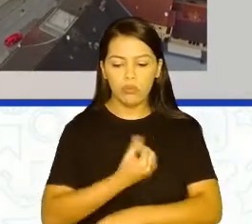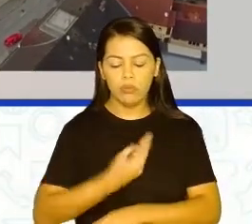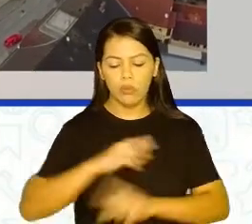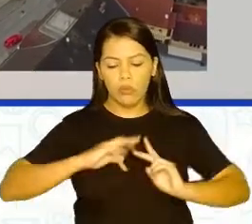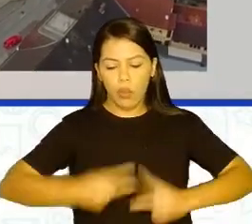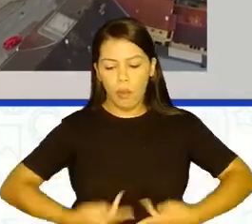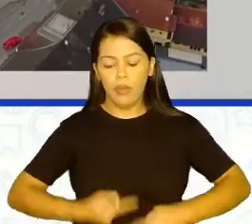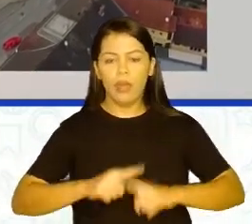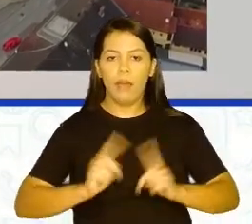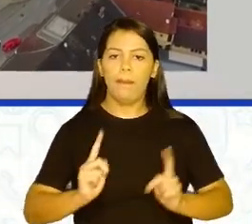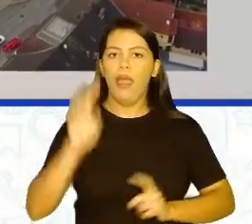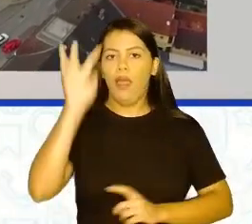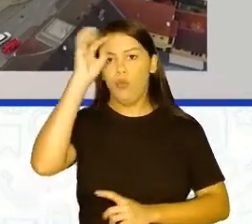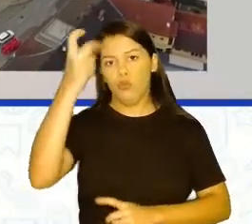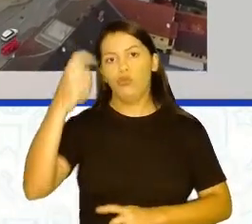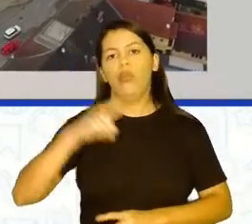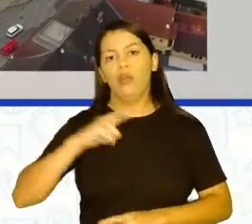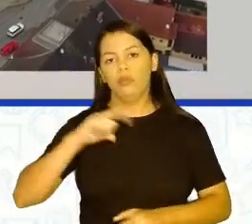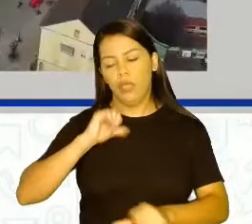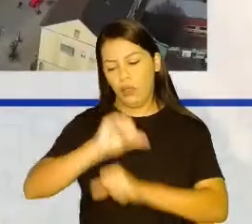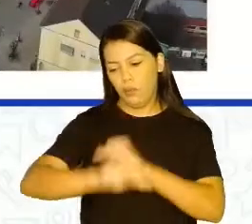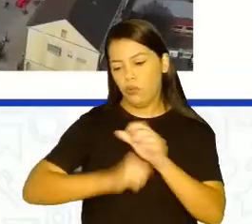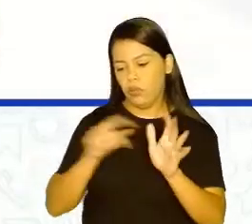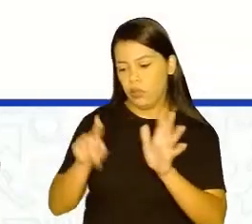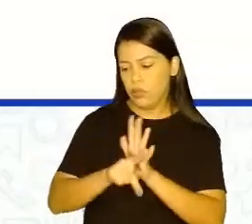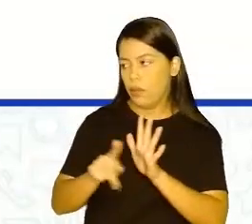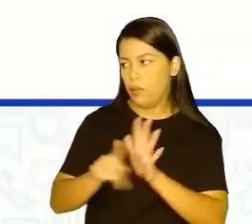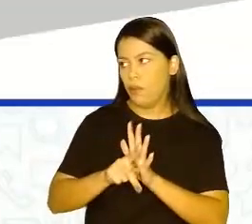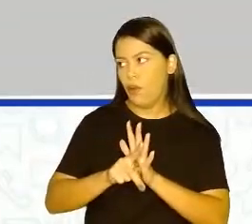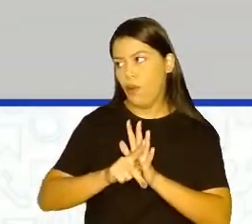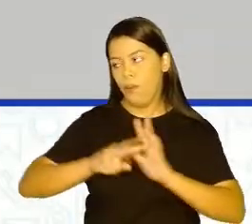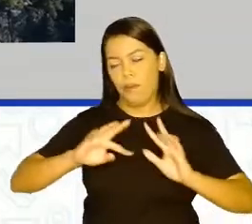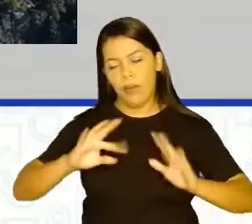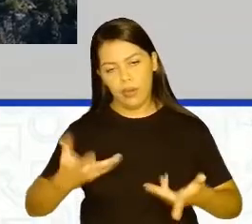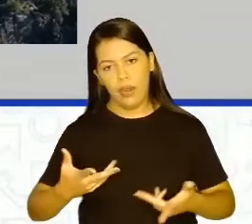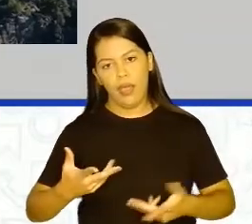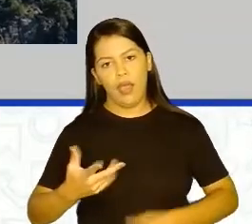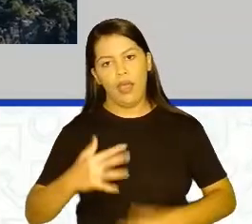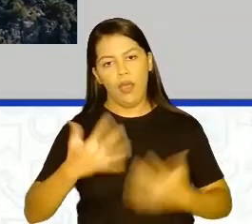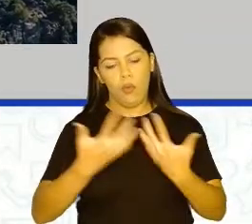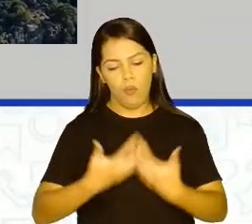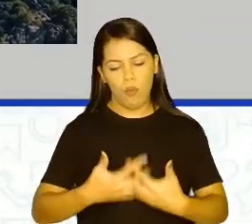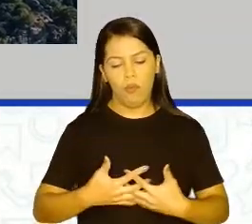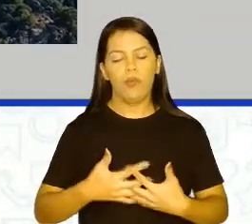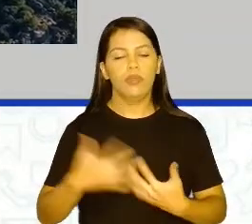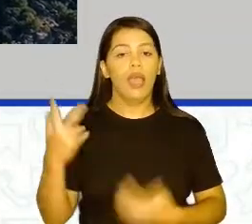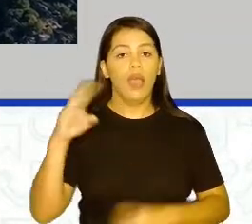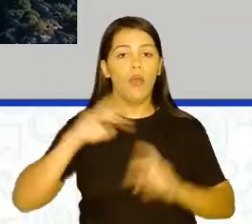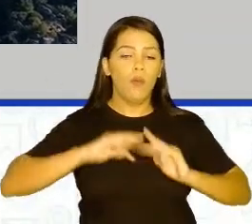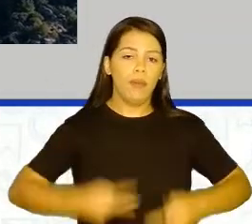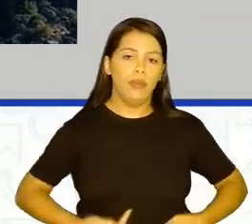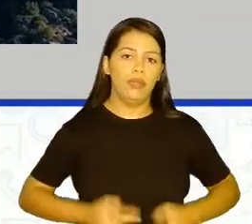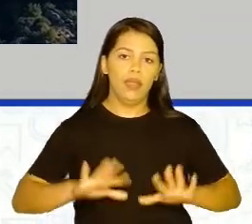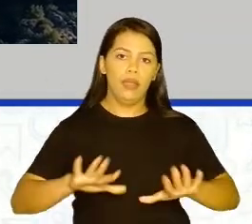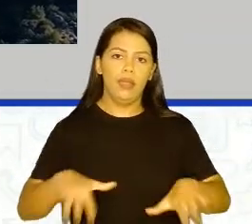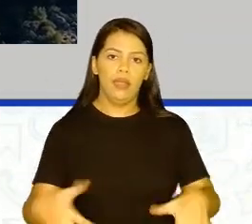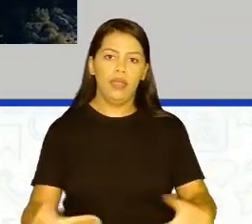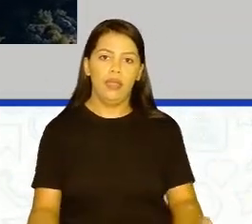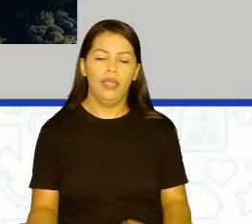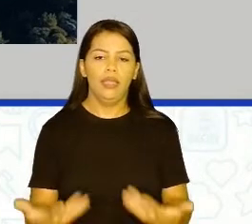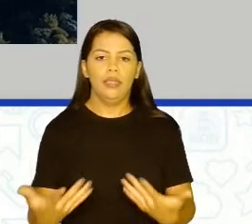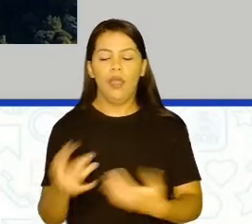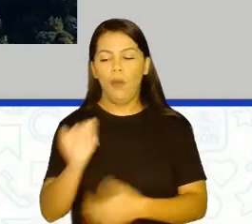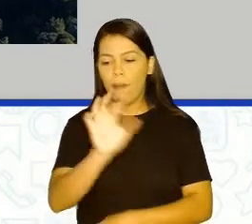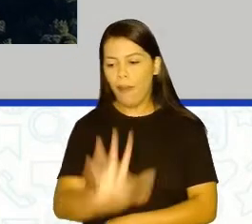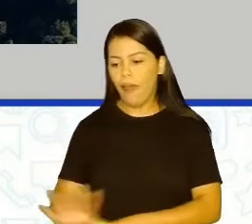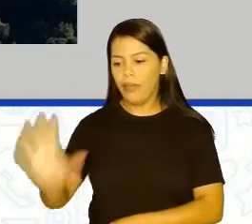humanizada, uma paisagem com a interferência humana. Eu diria que a paisagem natural é aquela paisagem tal qual Deus fez. Eita,